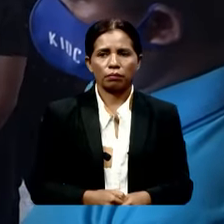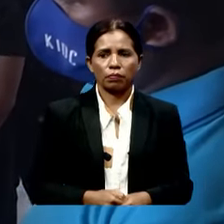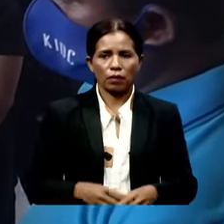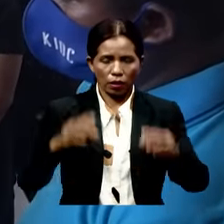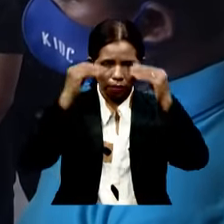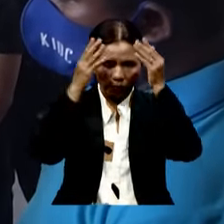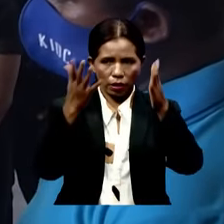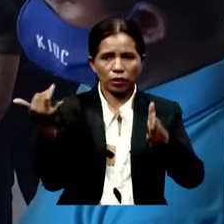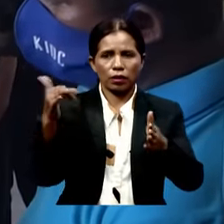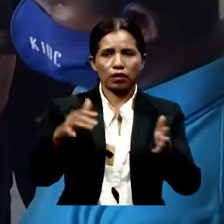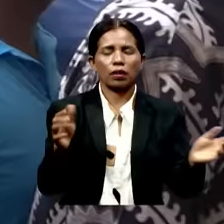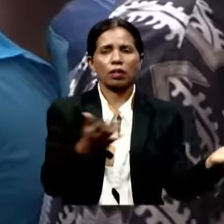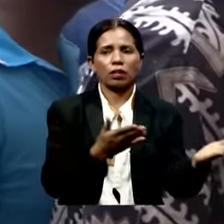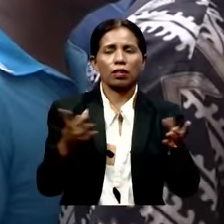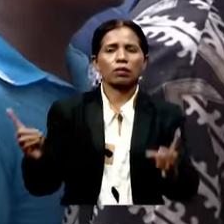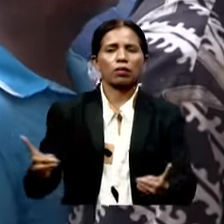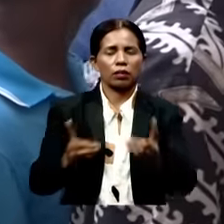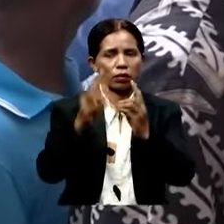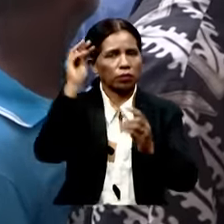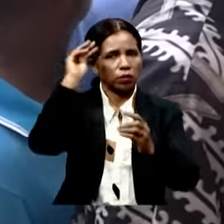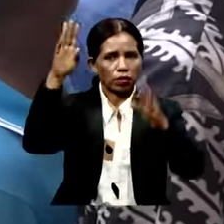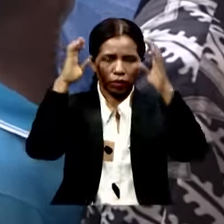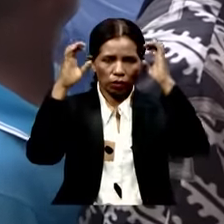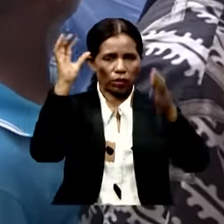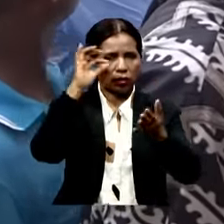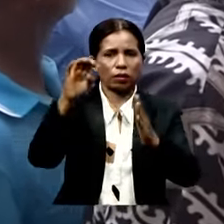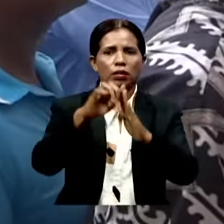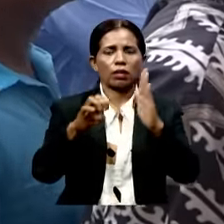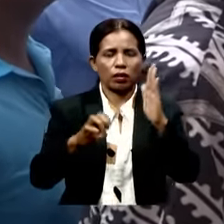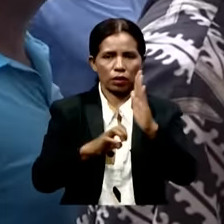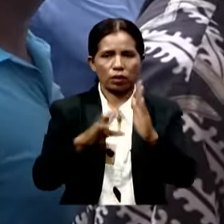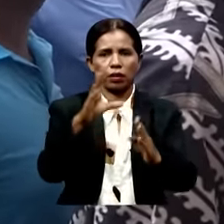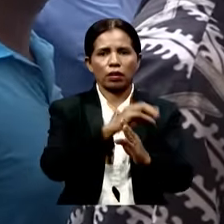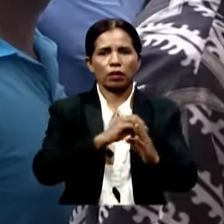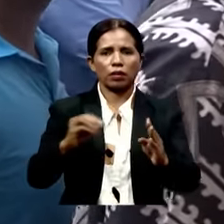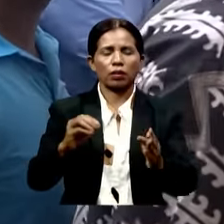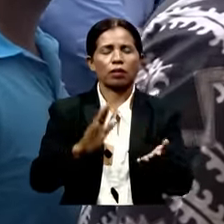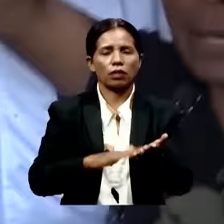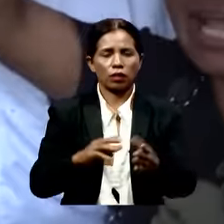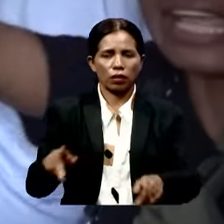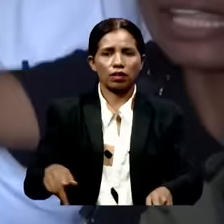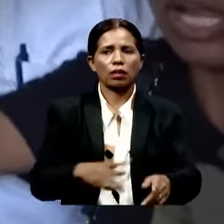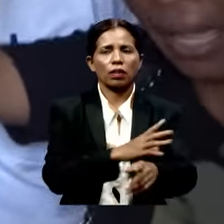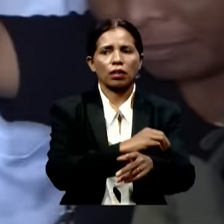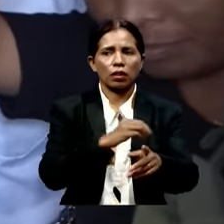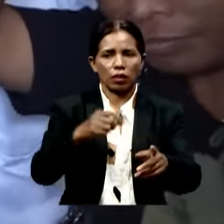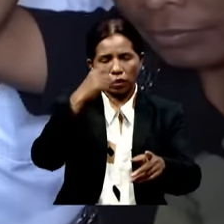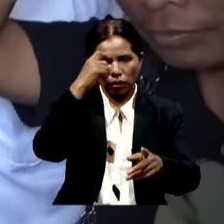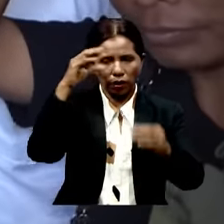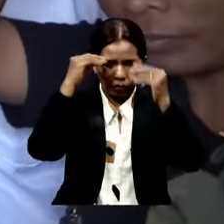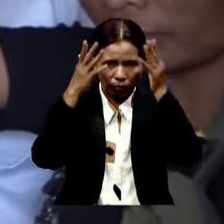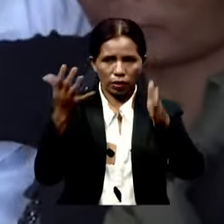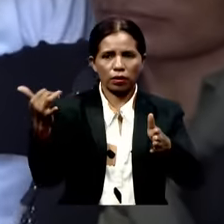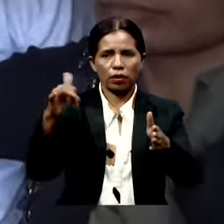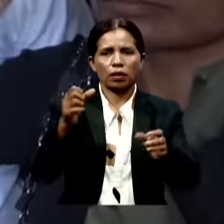Professor Sira mobiliza malu hori a soro Ministro da Educação no Secretário de Estado de Ensino Secundário no Ensino Técnico Vocacional, tamba professor Sira